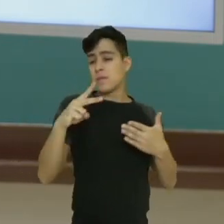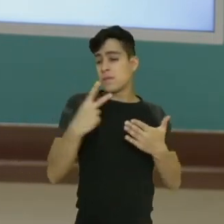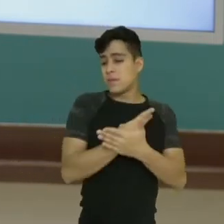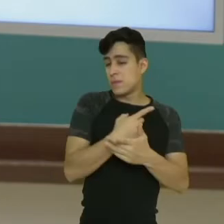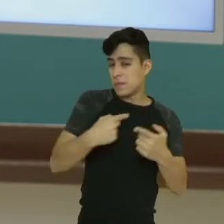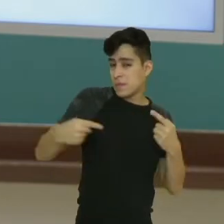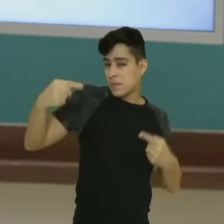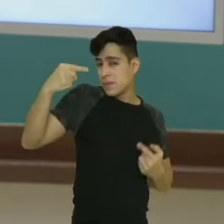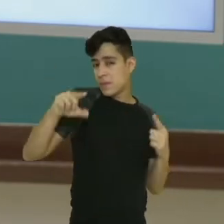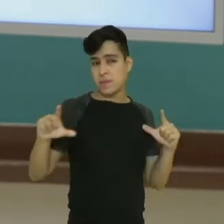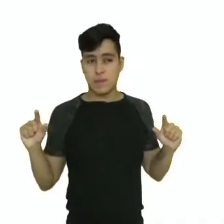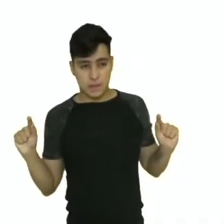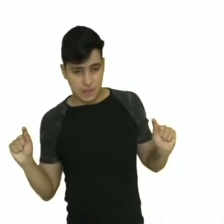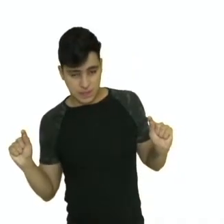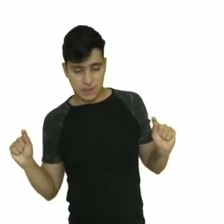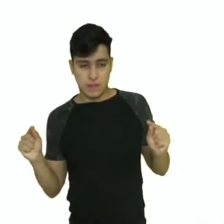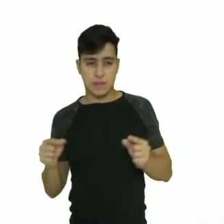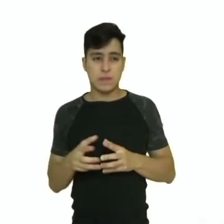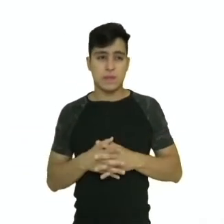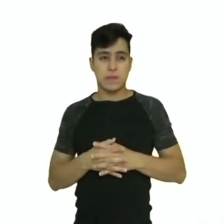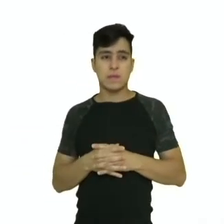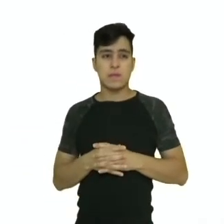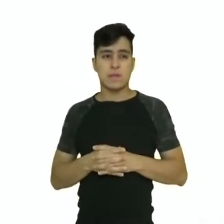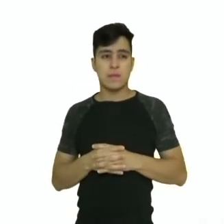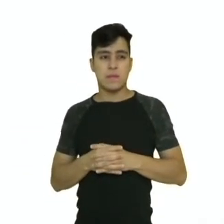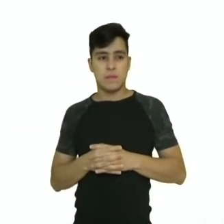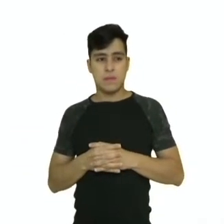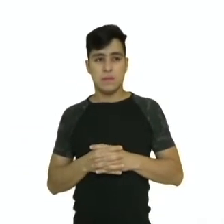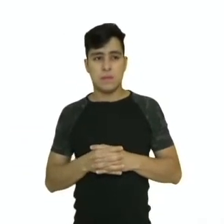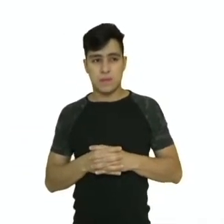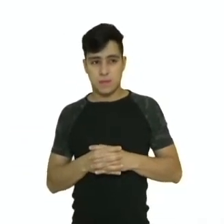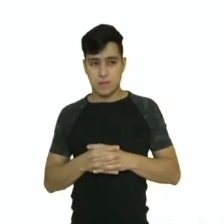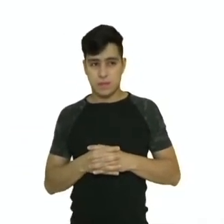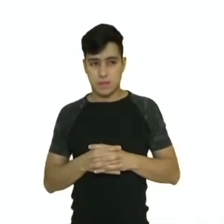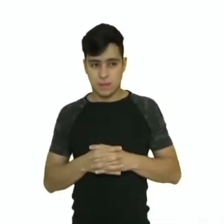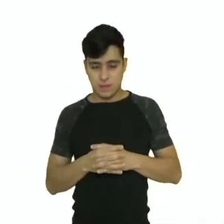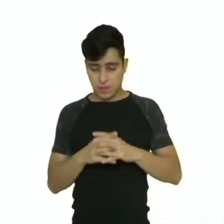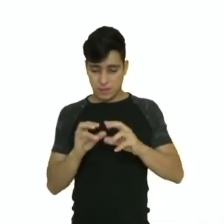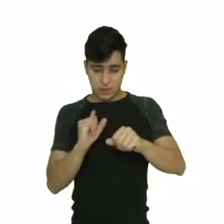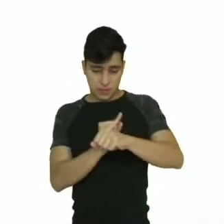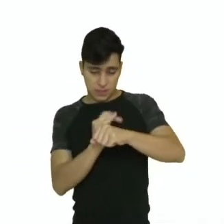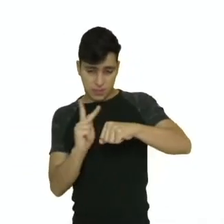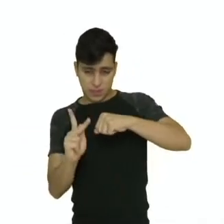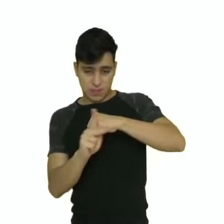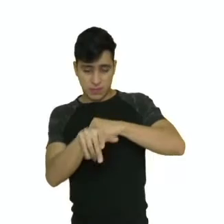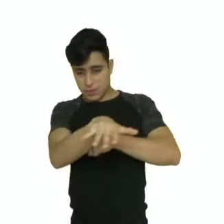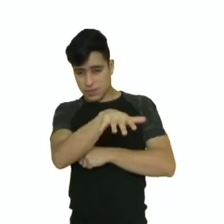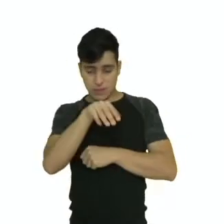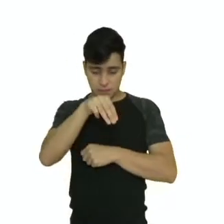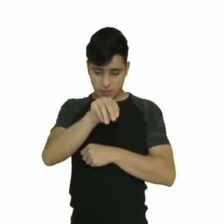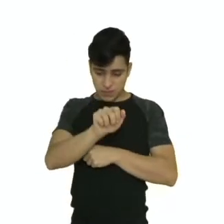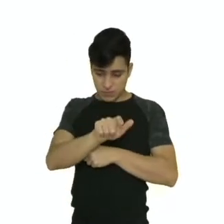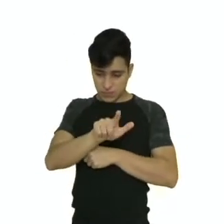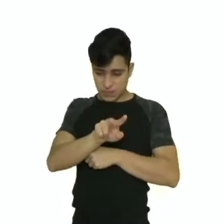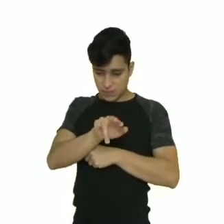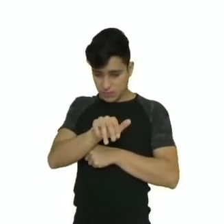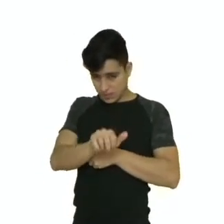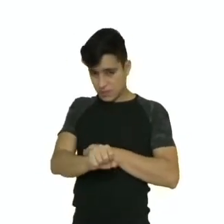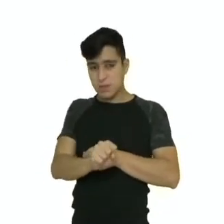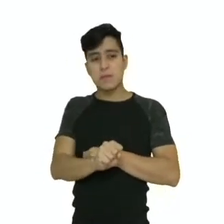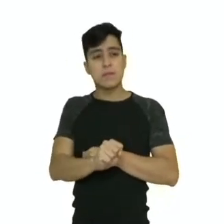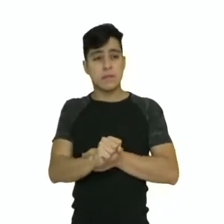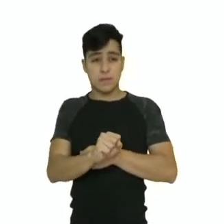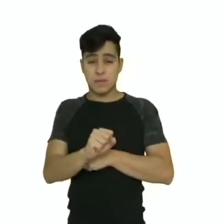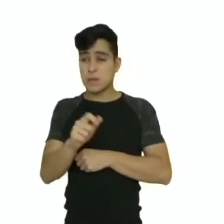seguinte, olha só. Vamos para o próximo. Então, as Ilhas Malvinas, né, embora as ilhas tenham sido colonizadas